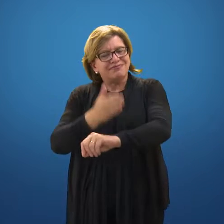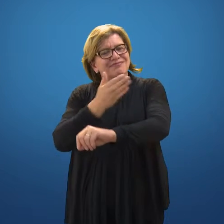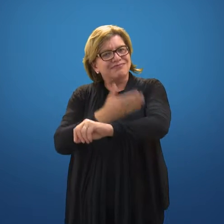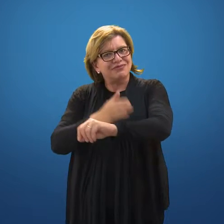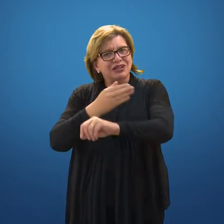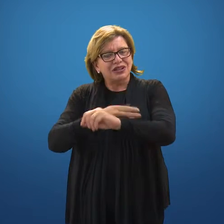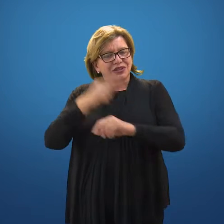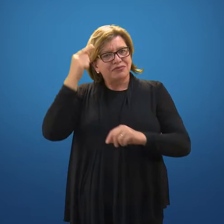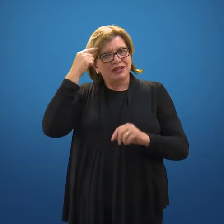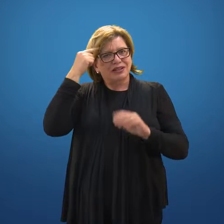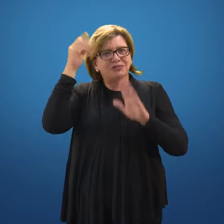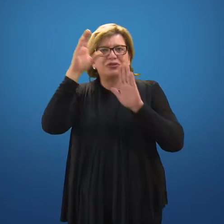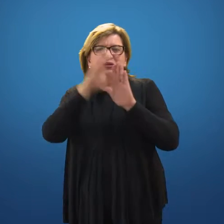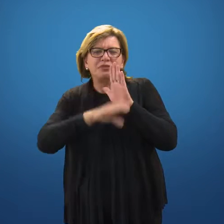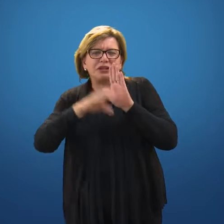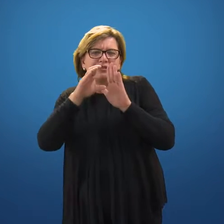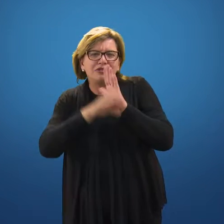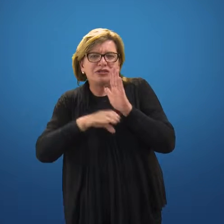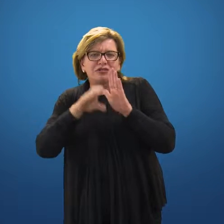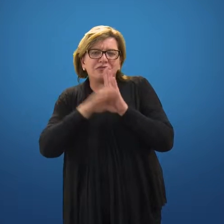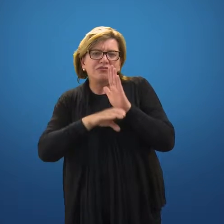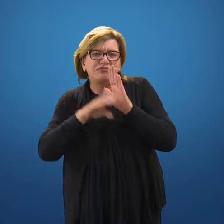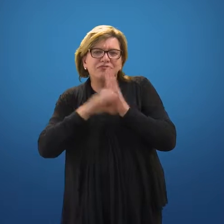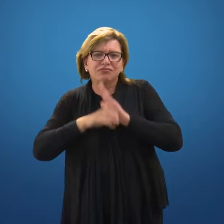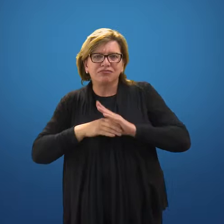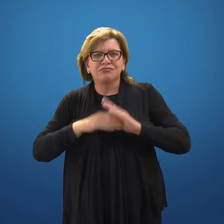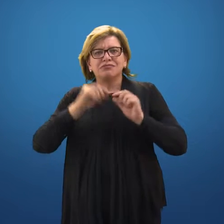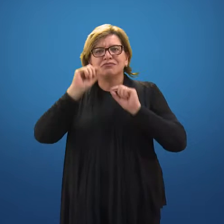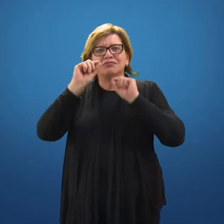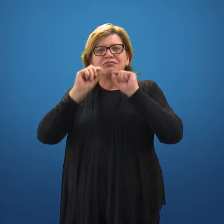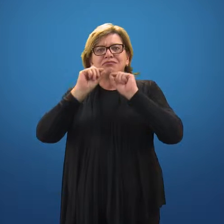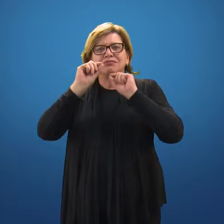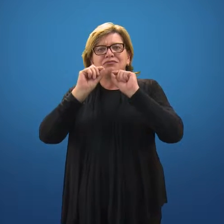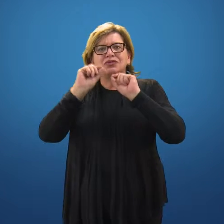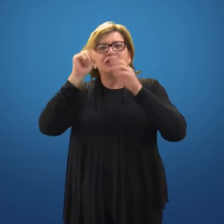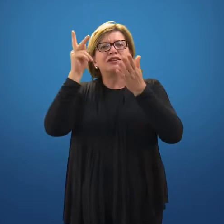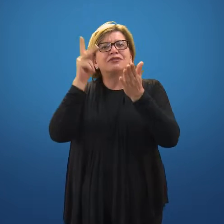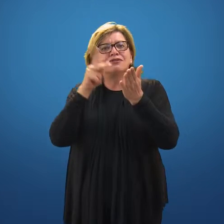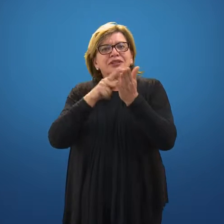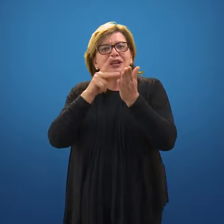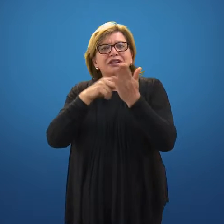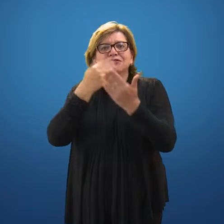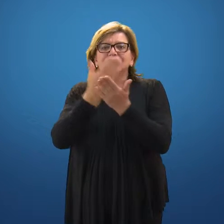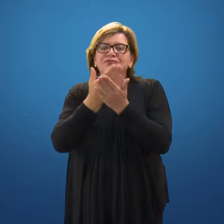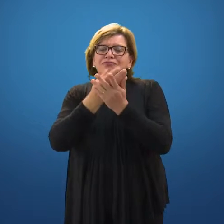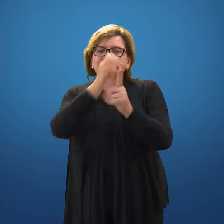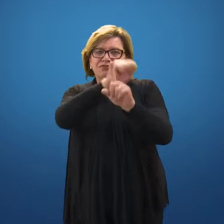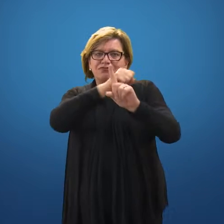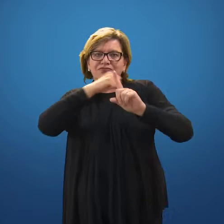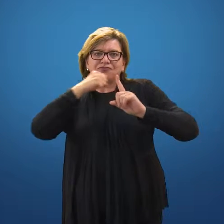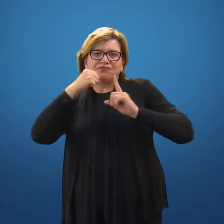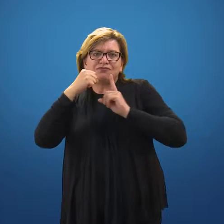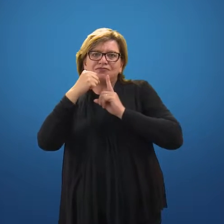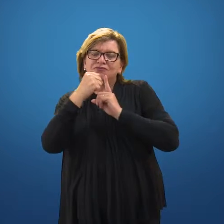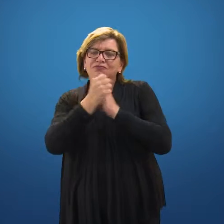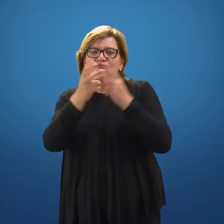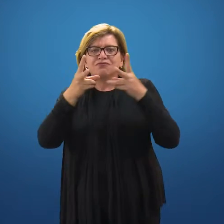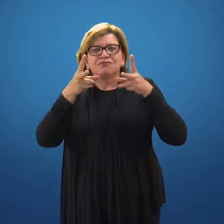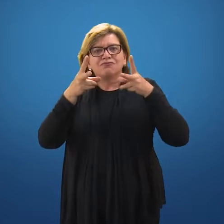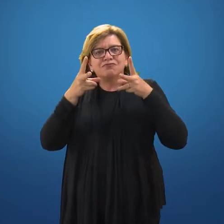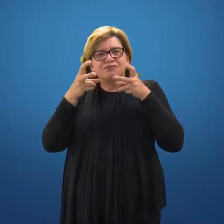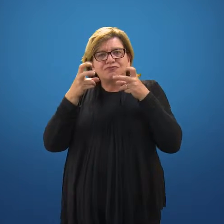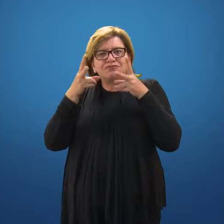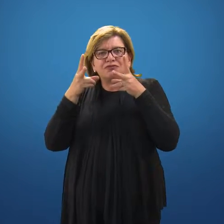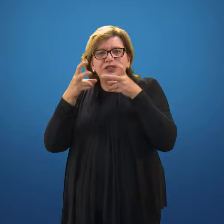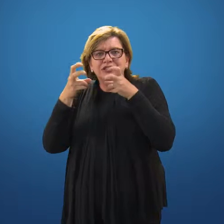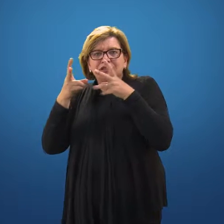ao capitalismo selvagem. Na verdade, o estudo da sociologia, ela vê